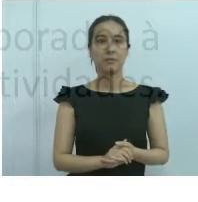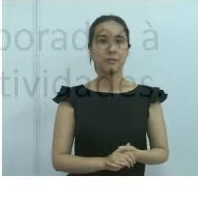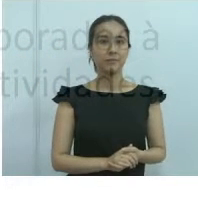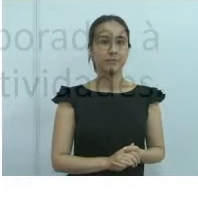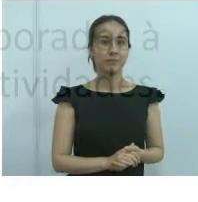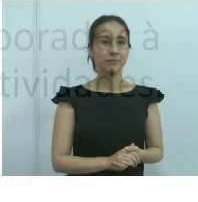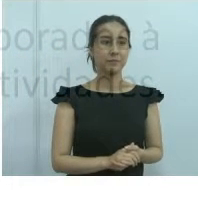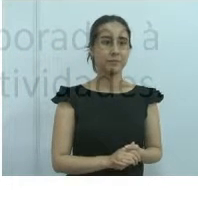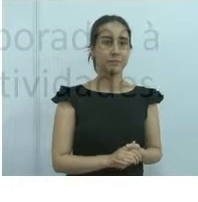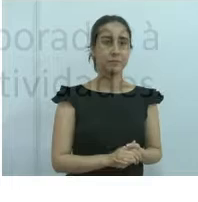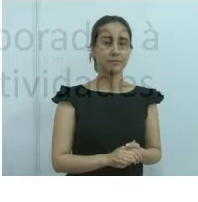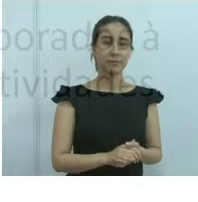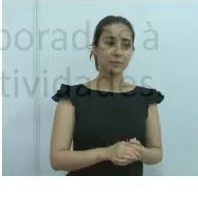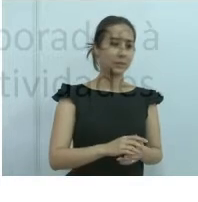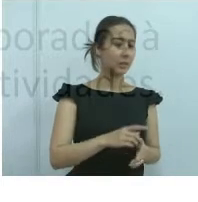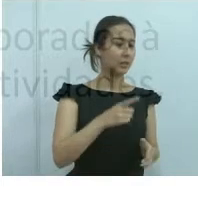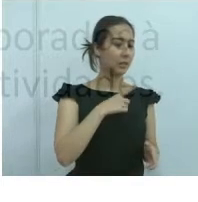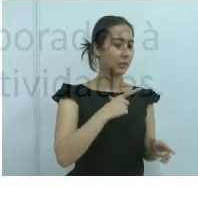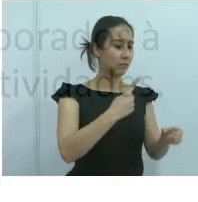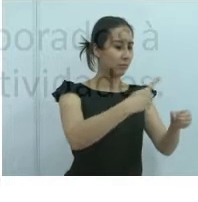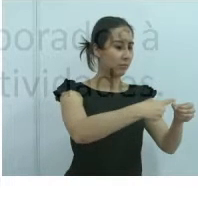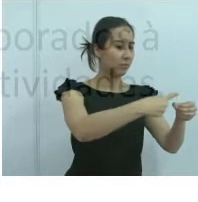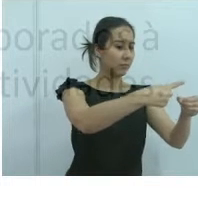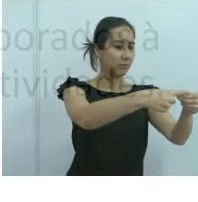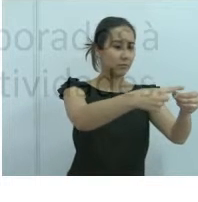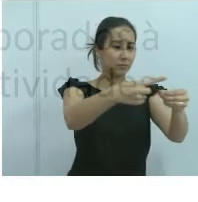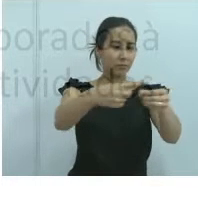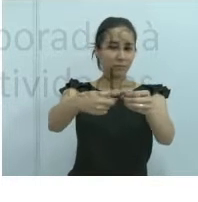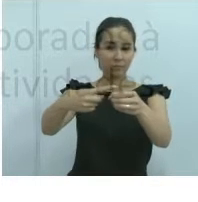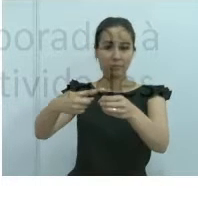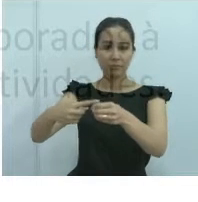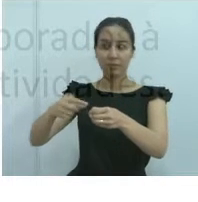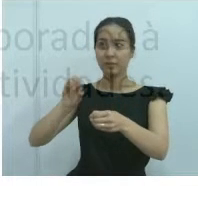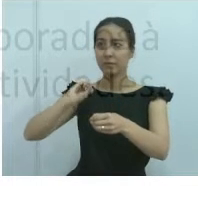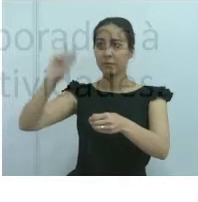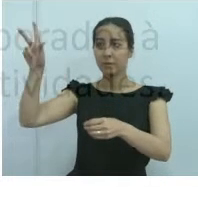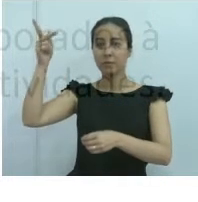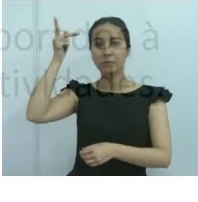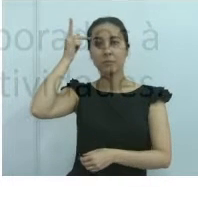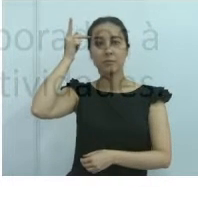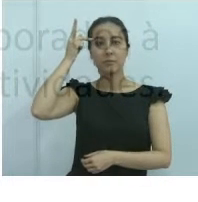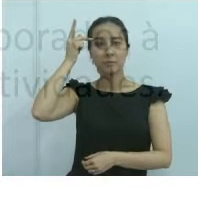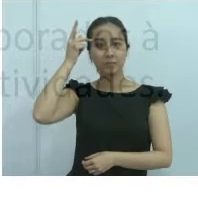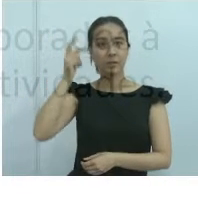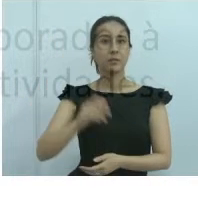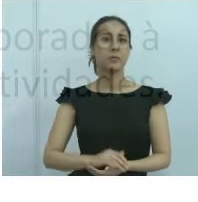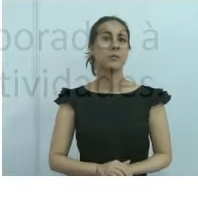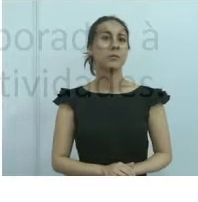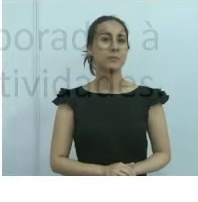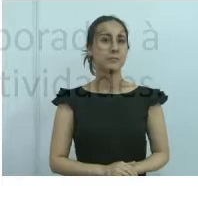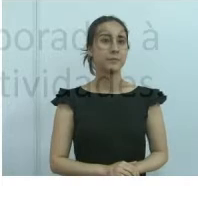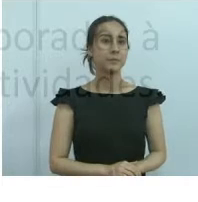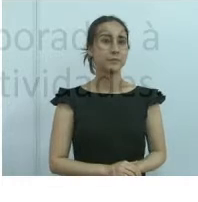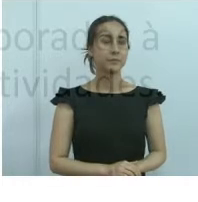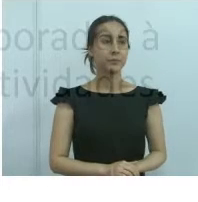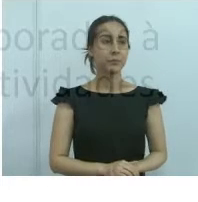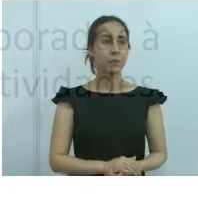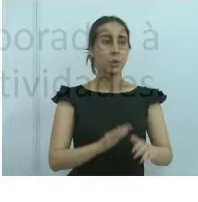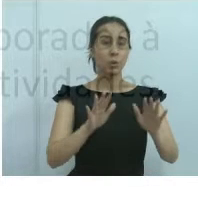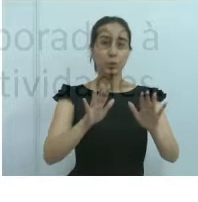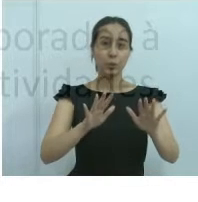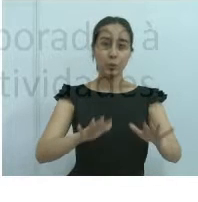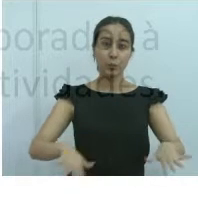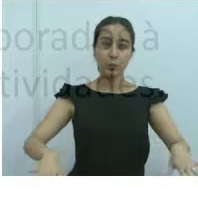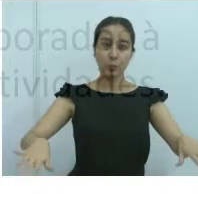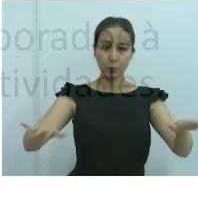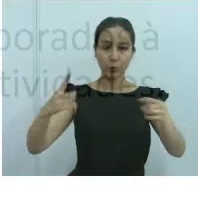fino jacutinga a itapira em borba estado de são paulo atualmente todos os imigrantes da época os descendentes estão